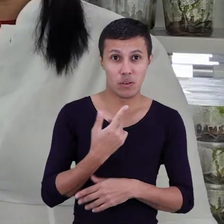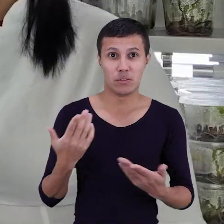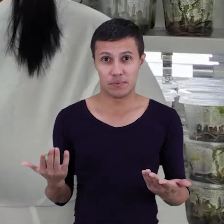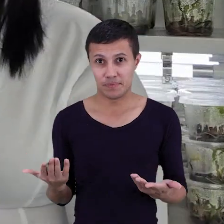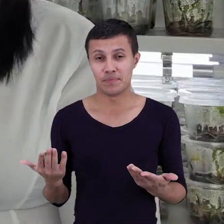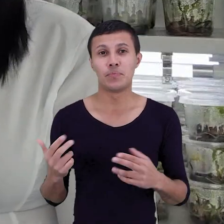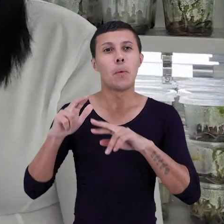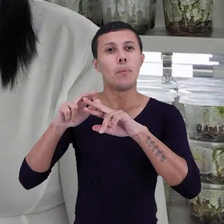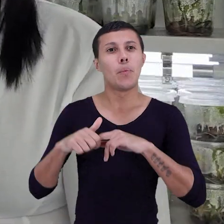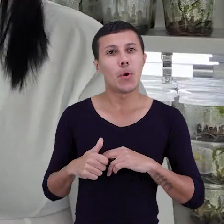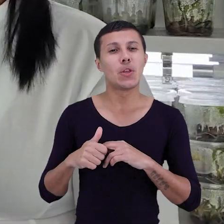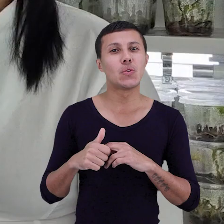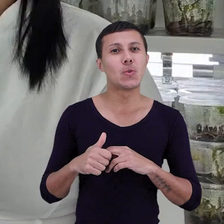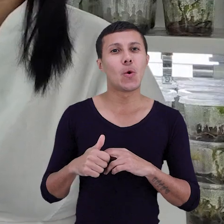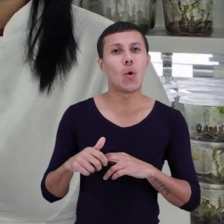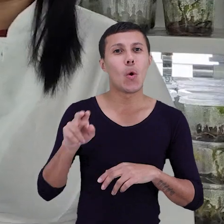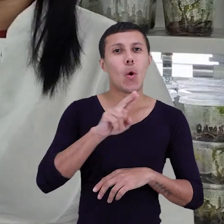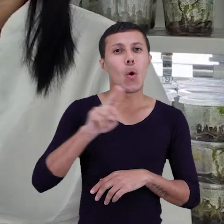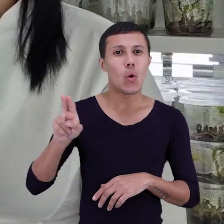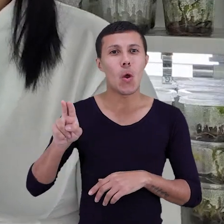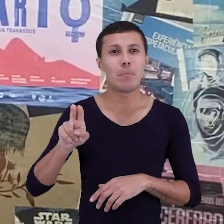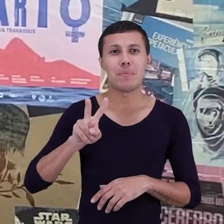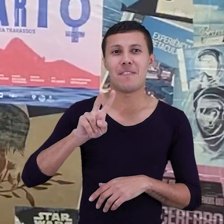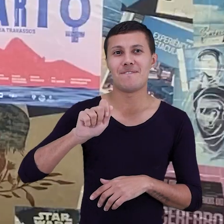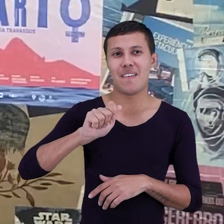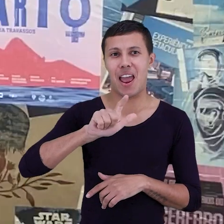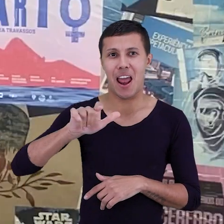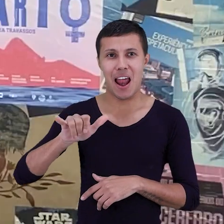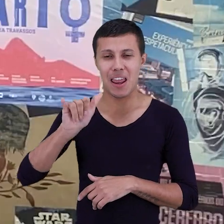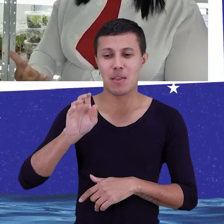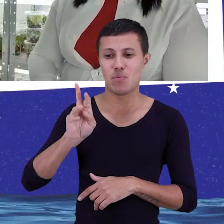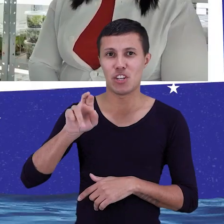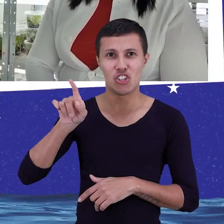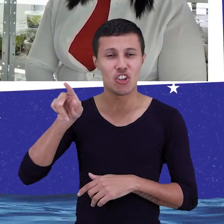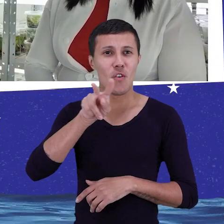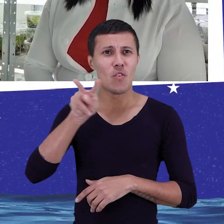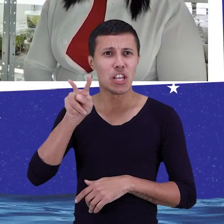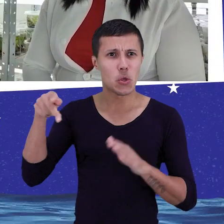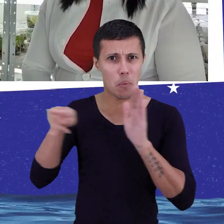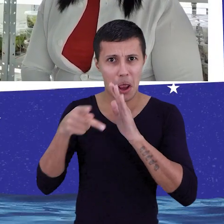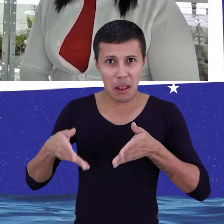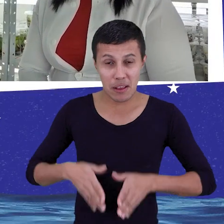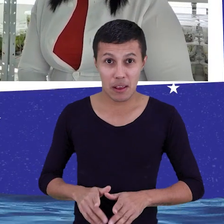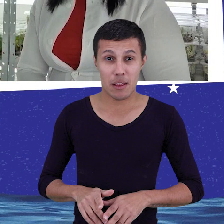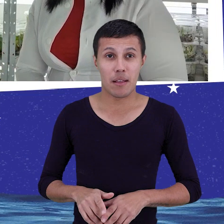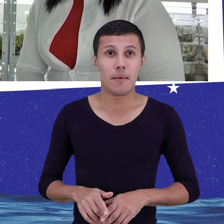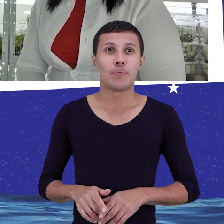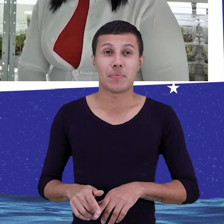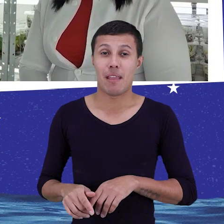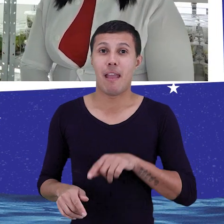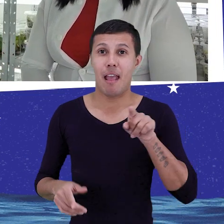e por isso levou o nome da Buriti Valley. Vocês nasceram aí? Sim. Ela nasceu, eu cheguei com 1 ano, eu